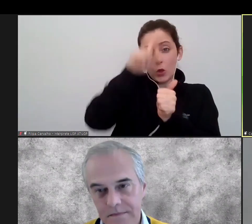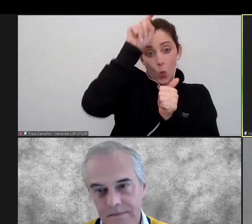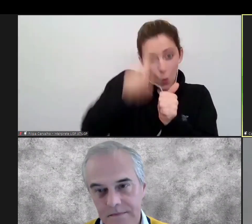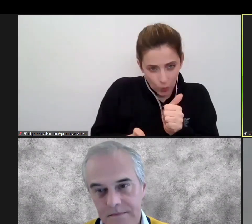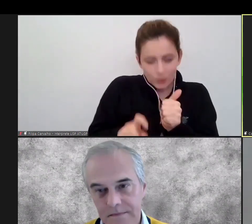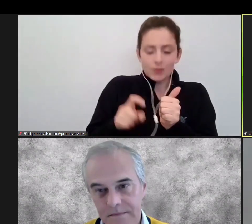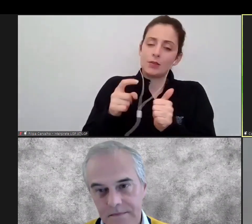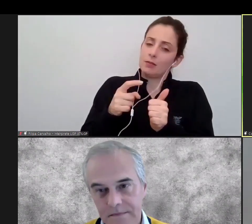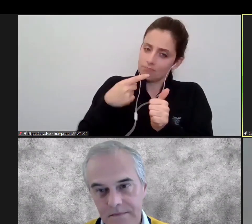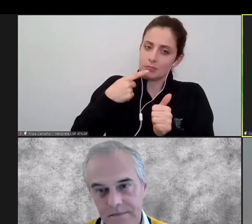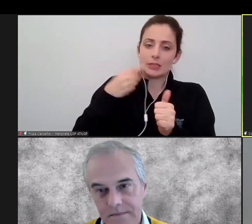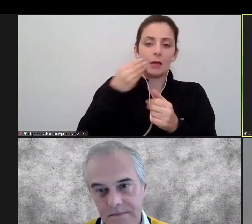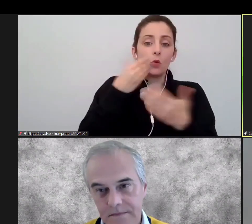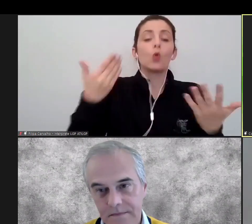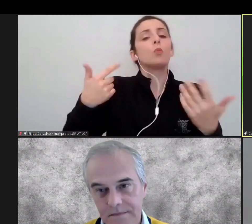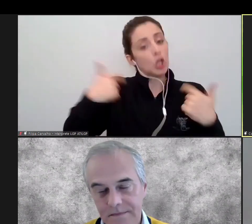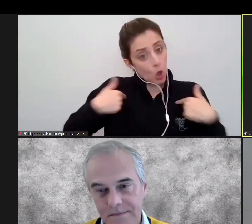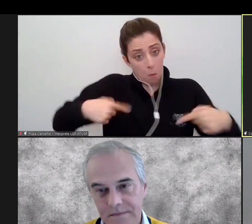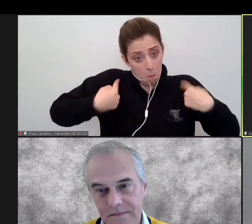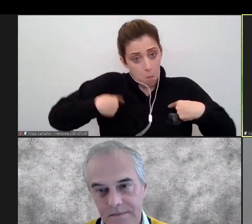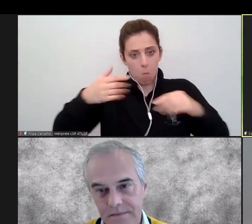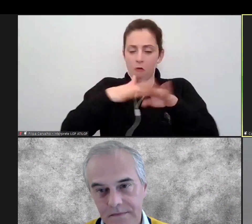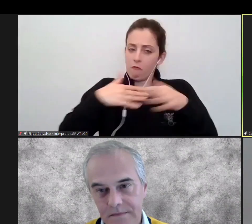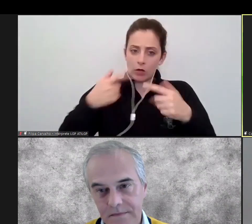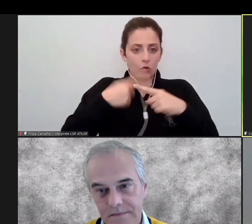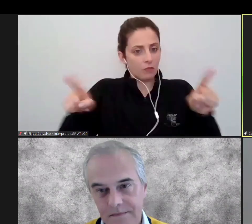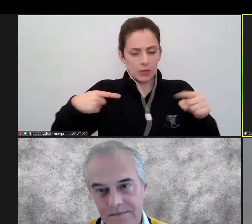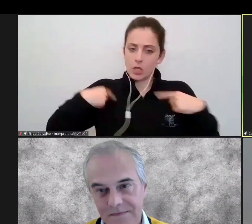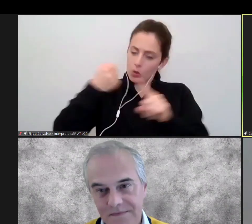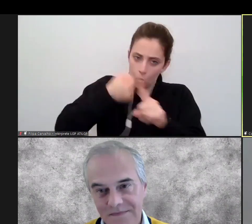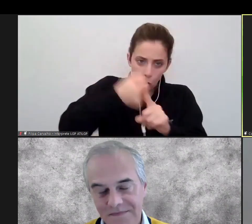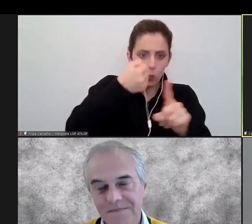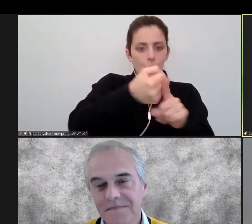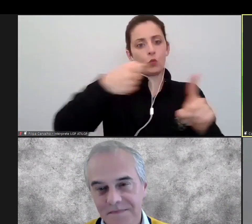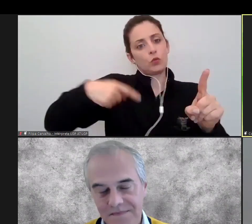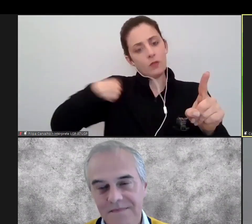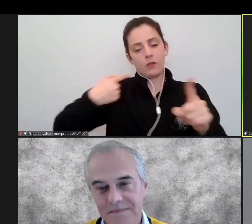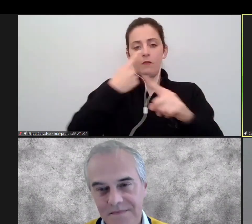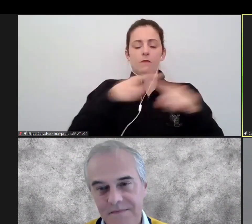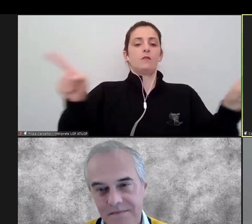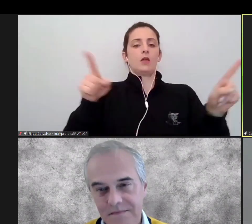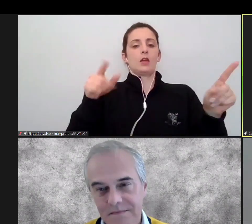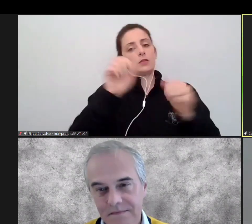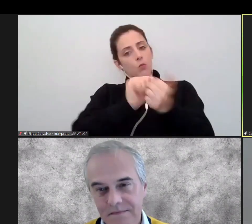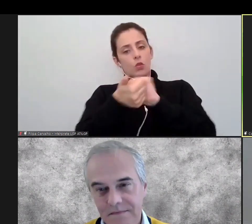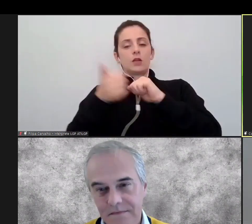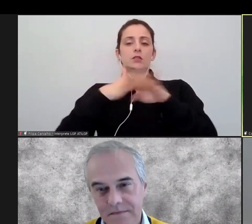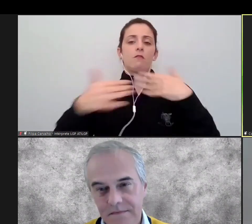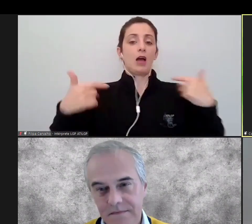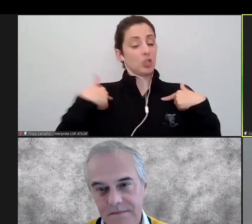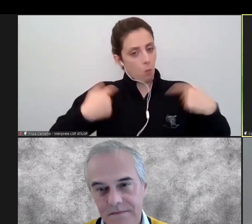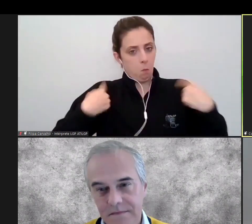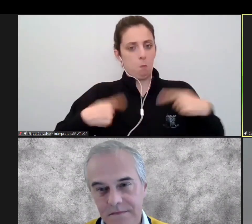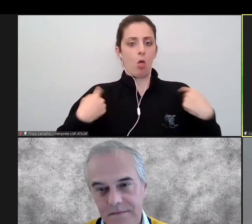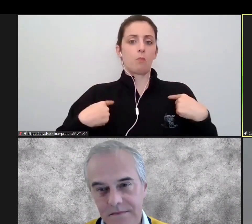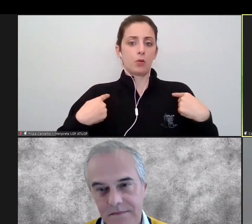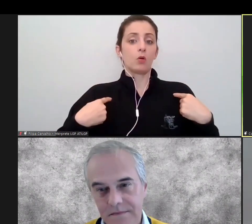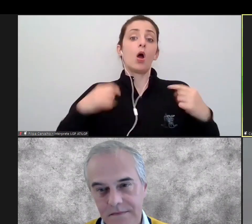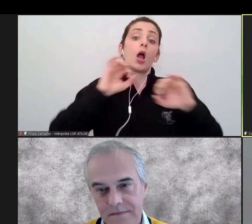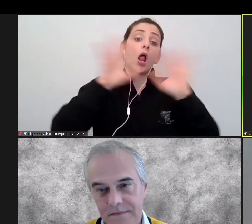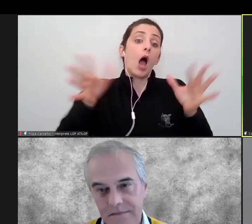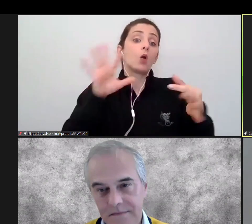eu mesma fiz a diferença, continuo a fazer a diferença nesta luta, e todas as pessoas que acreditam e estão comigo. Além disto, obviamente, que do ponto de vista